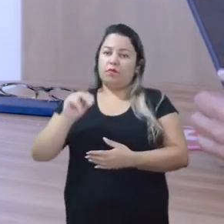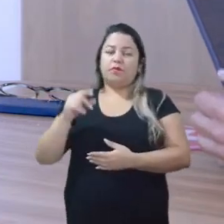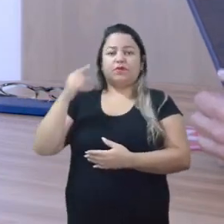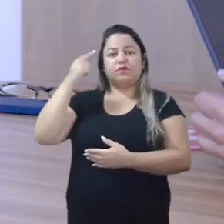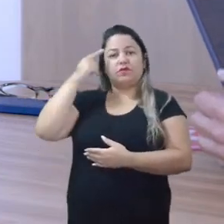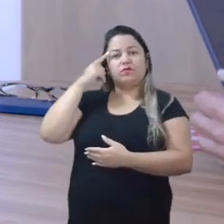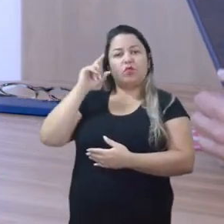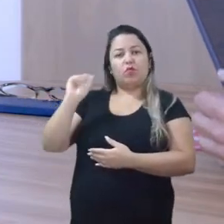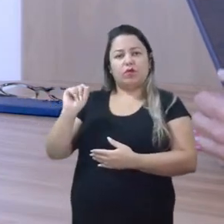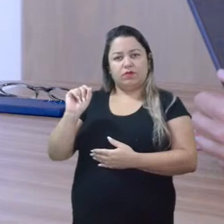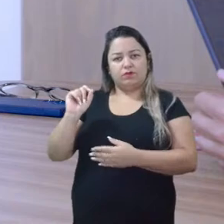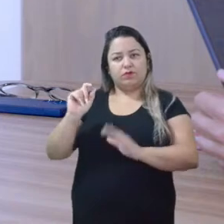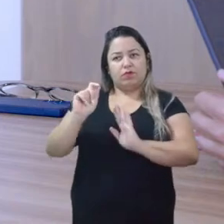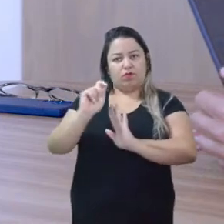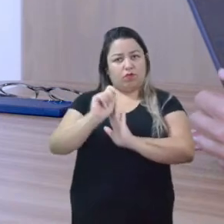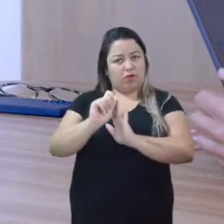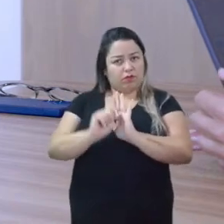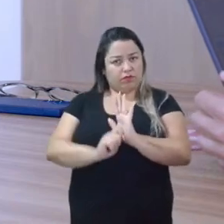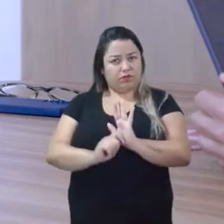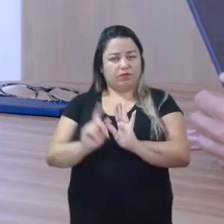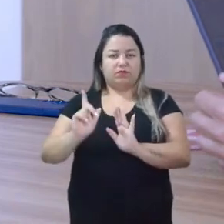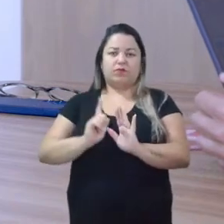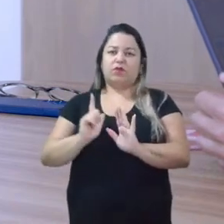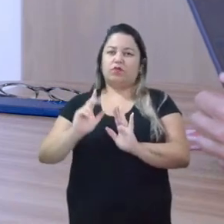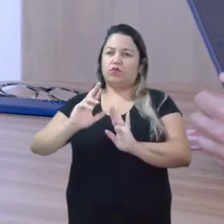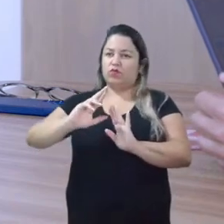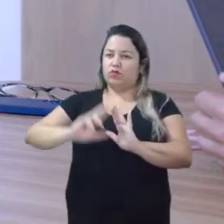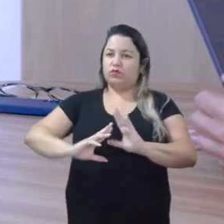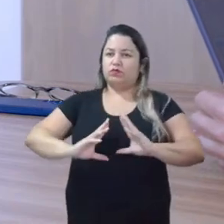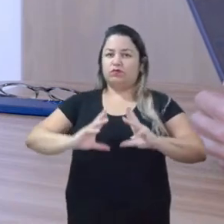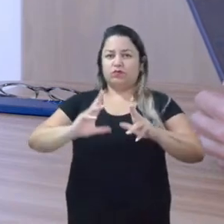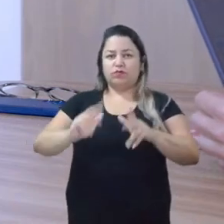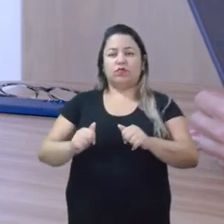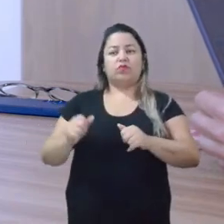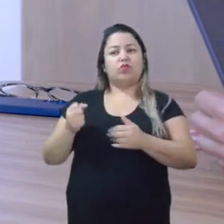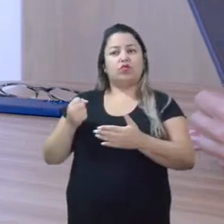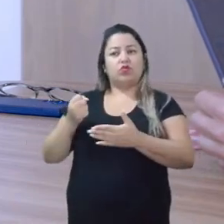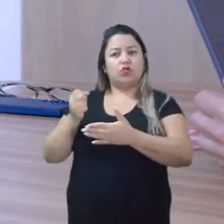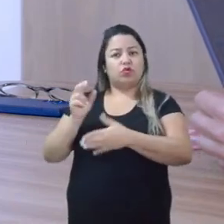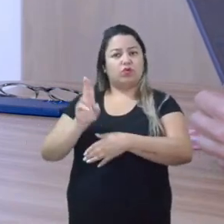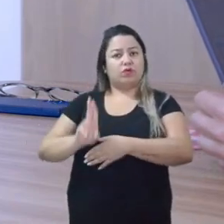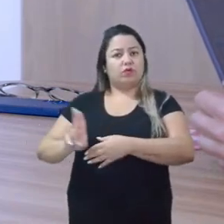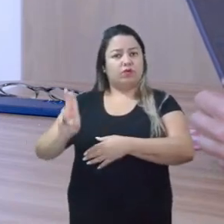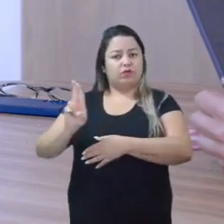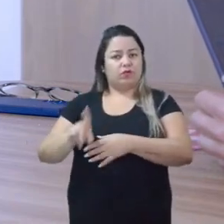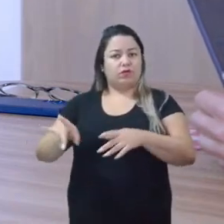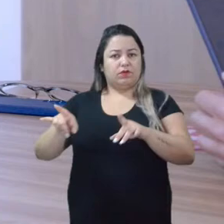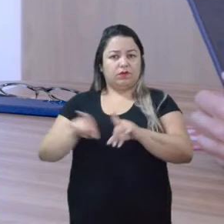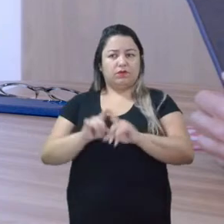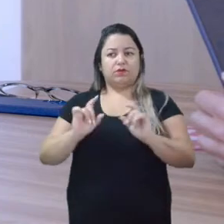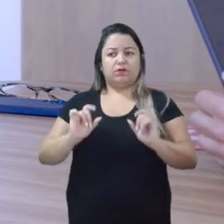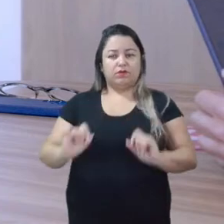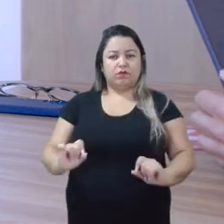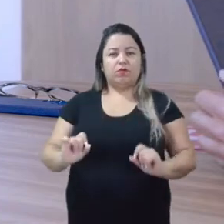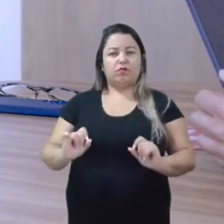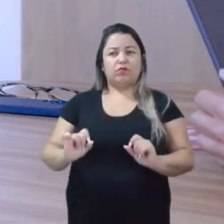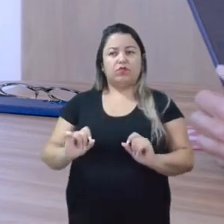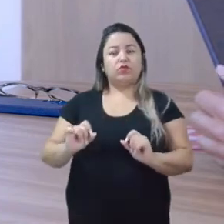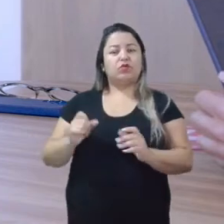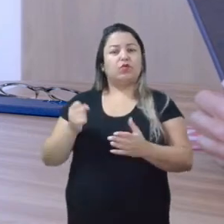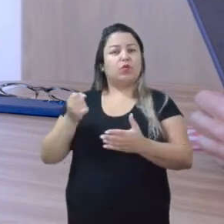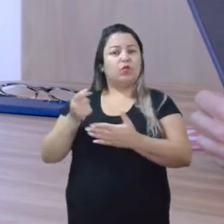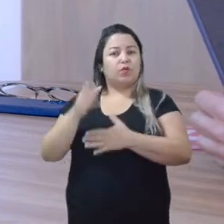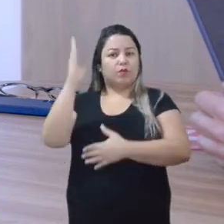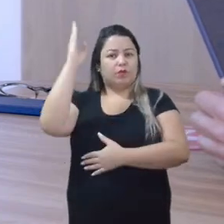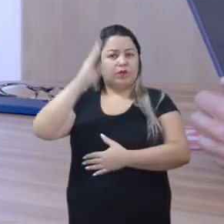ele serve para regular toda a relação de consumo que nós temos hoje, né? O volume de transações de consumo que o brasileiro